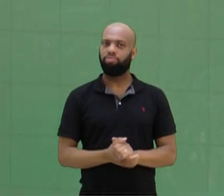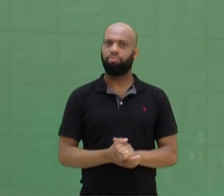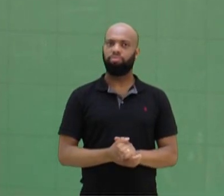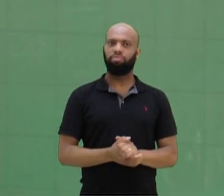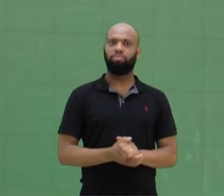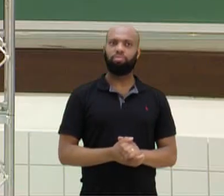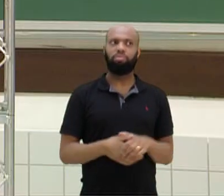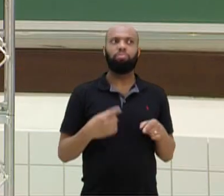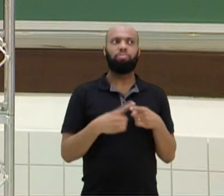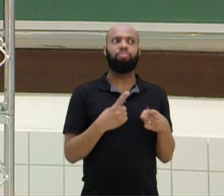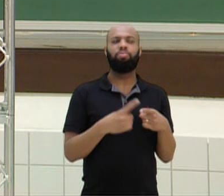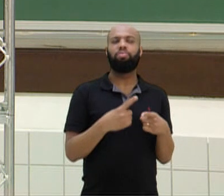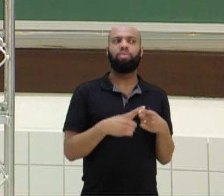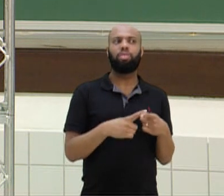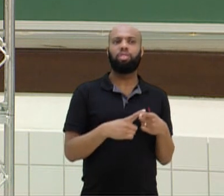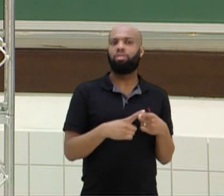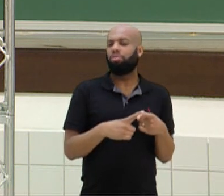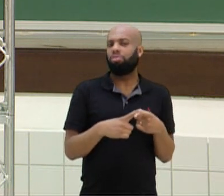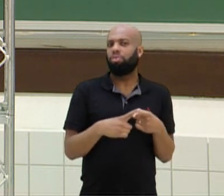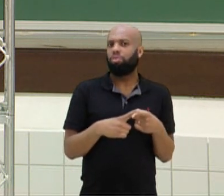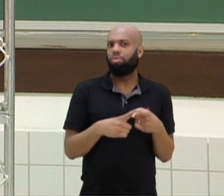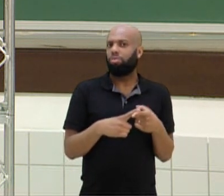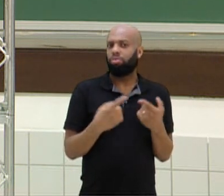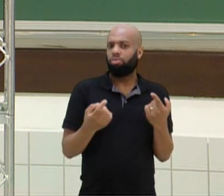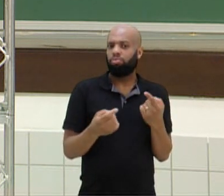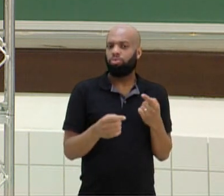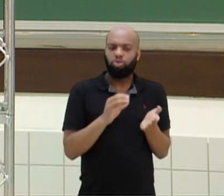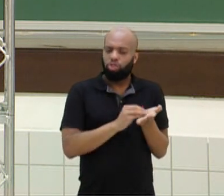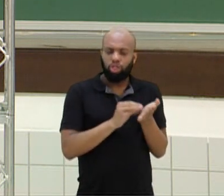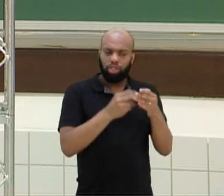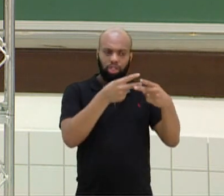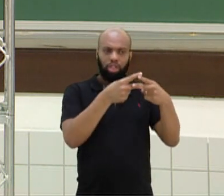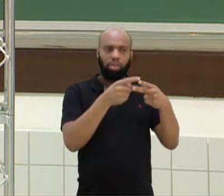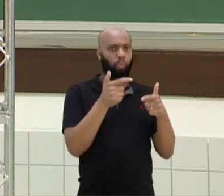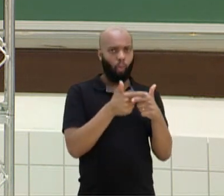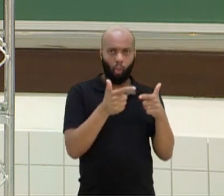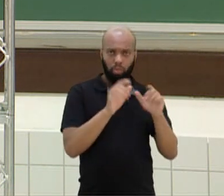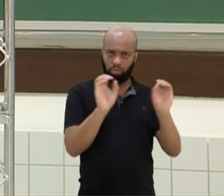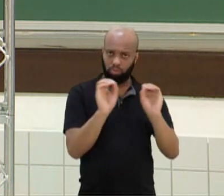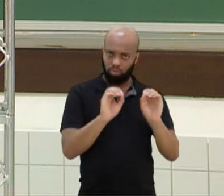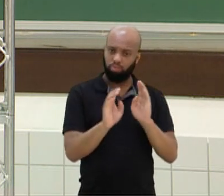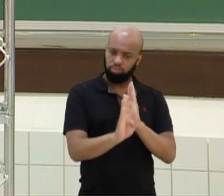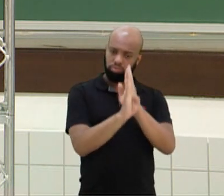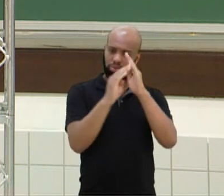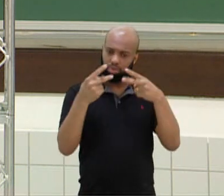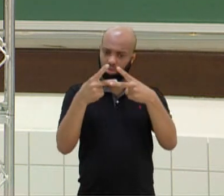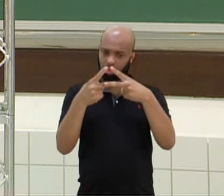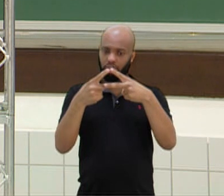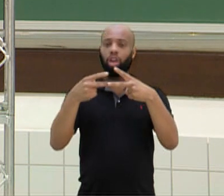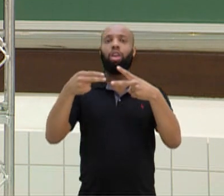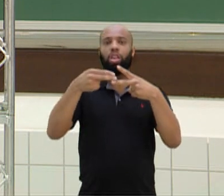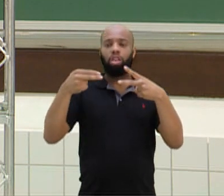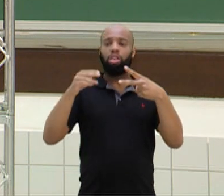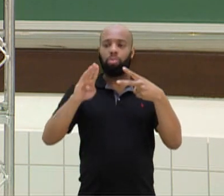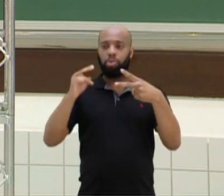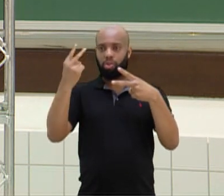vezes o valor de a, que é 2. Então, não deu muita emoção, continua sendo 0.